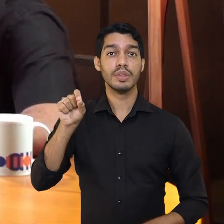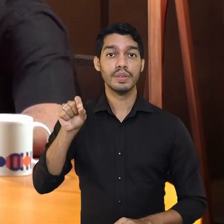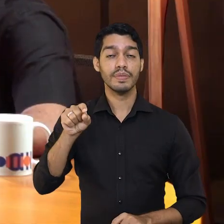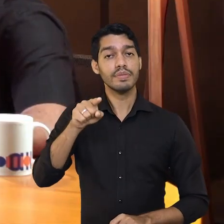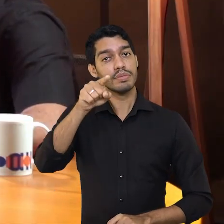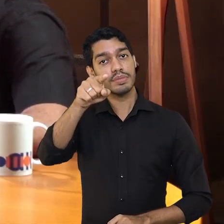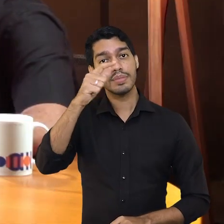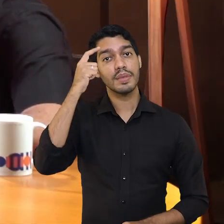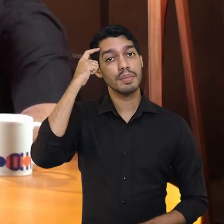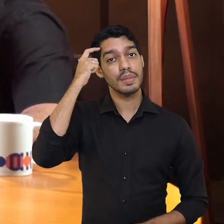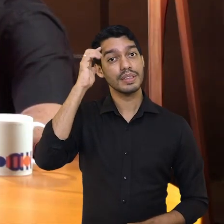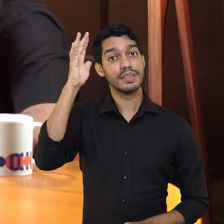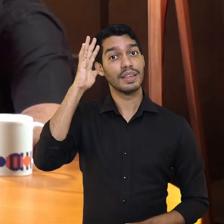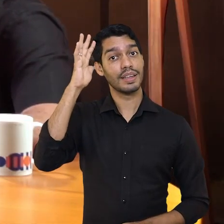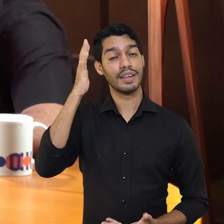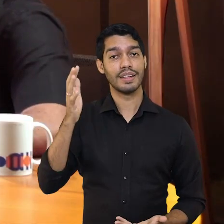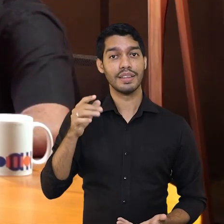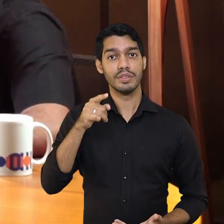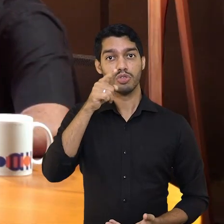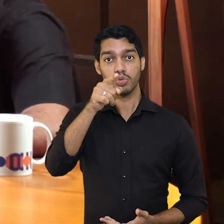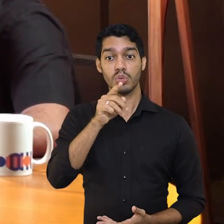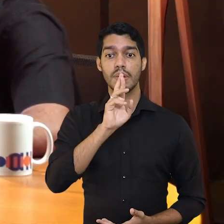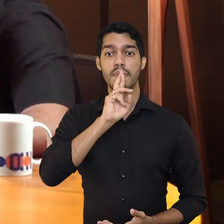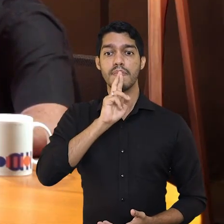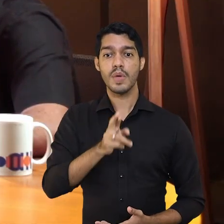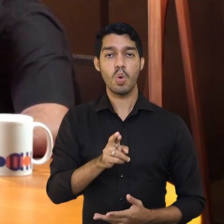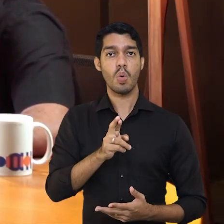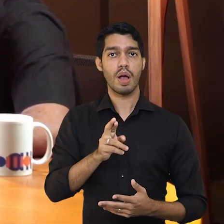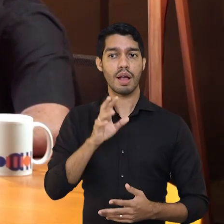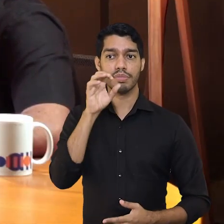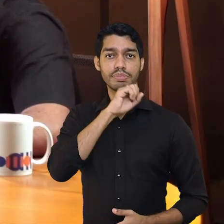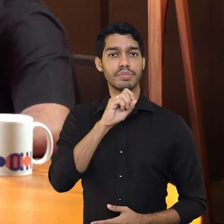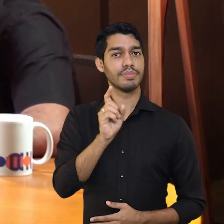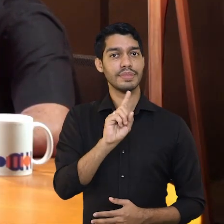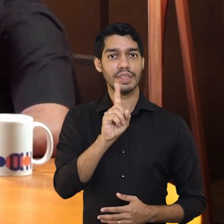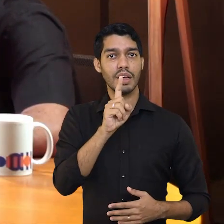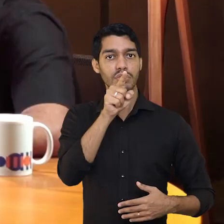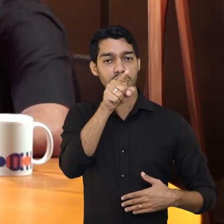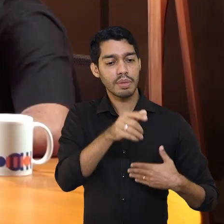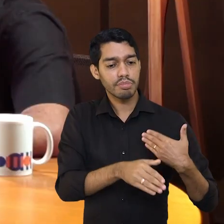caminho que você pode seguir para, de repente, chegar numa resposta ali? Acho que o